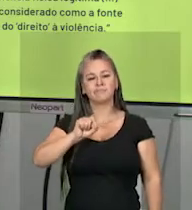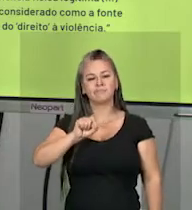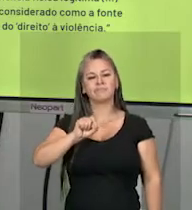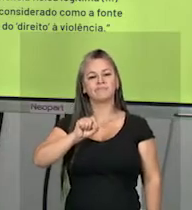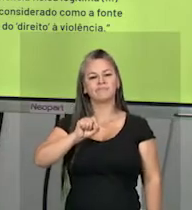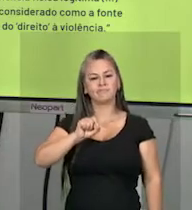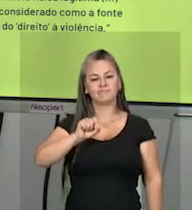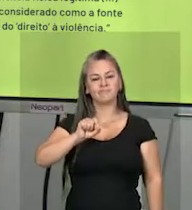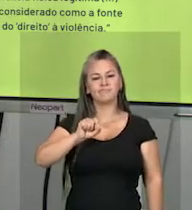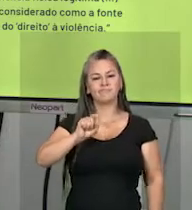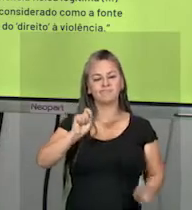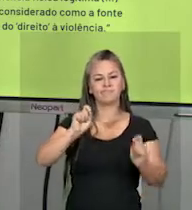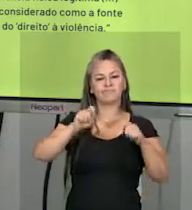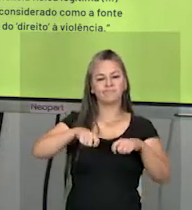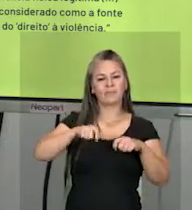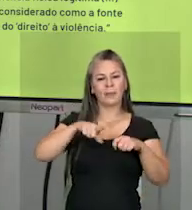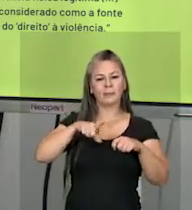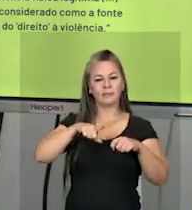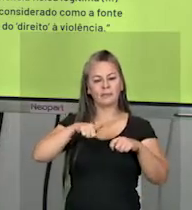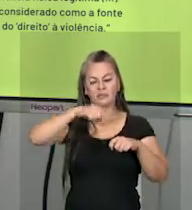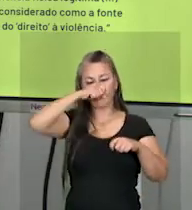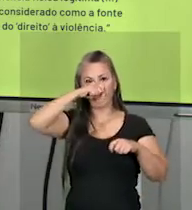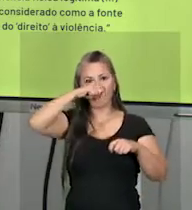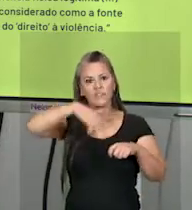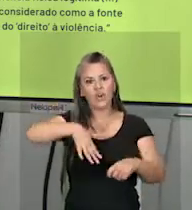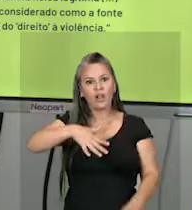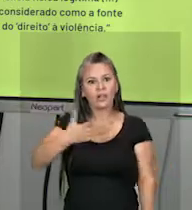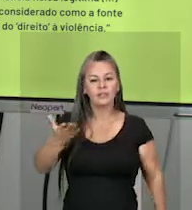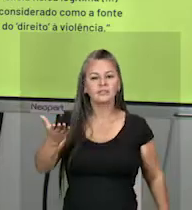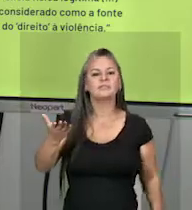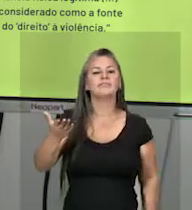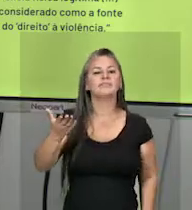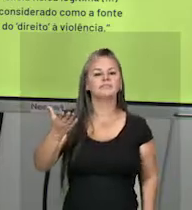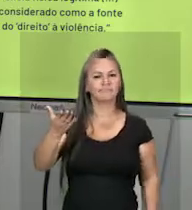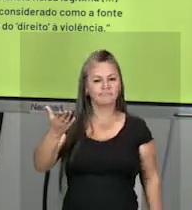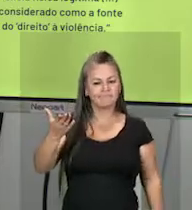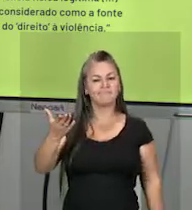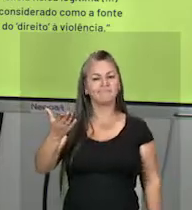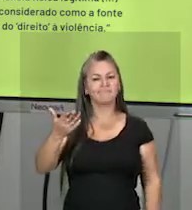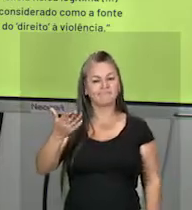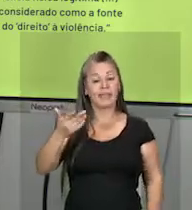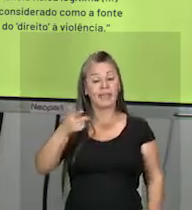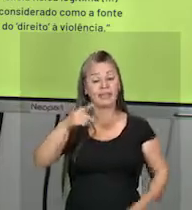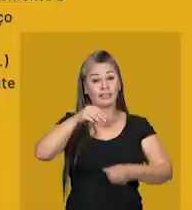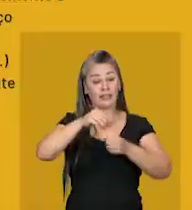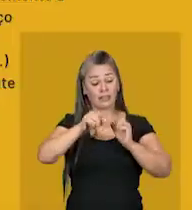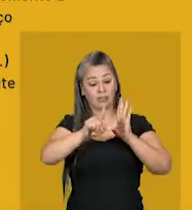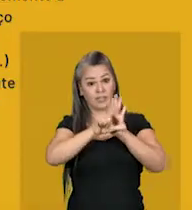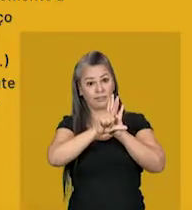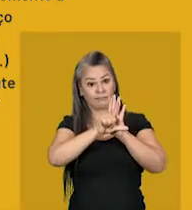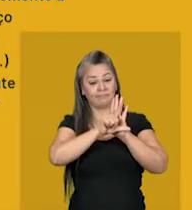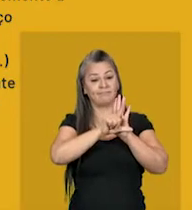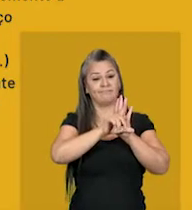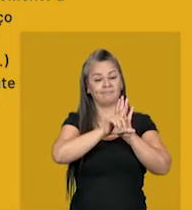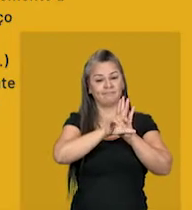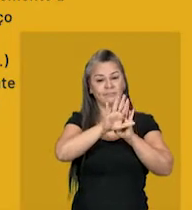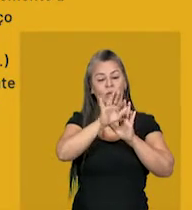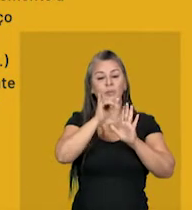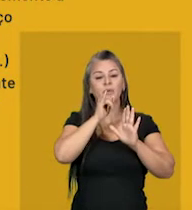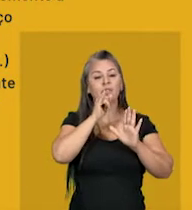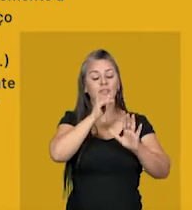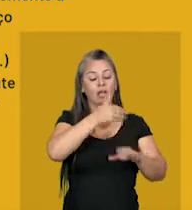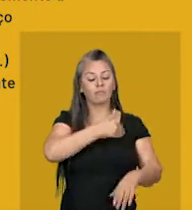a qual é permitido o uso da violência de forma legítima, de forma legal. Então ele fala: o Estado aponta para